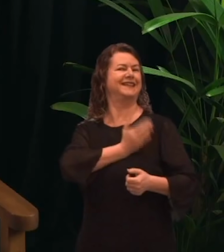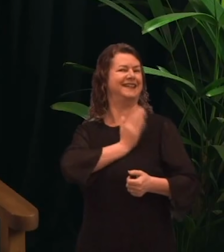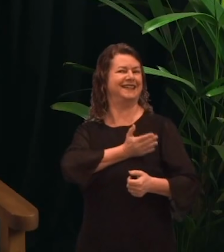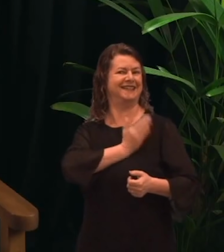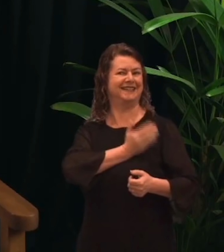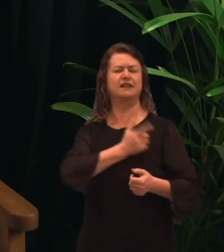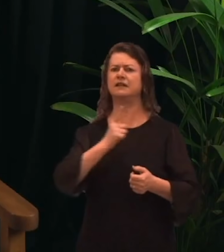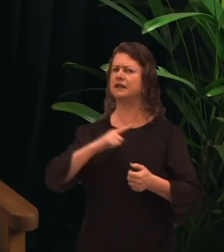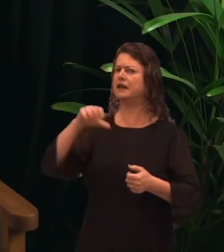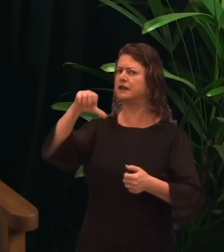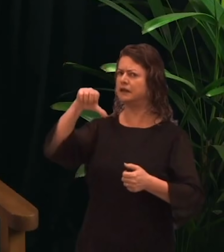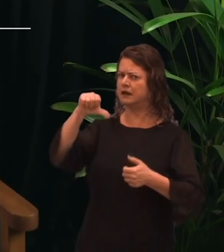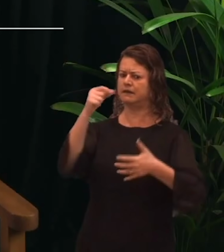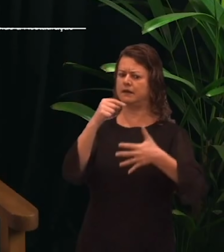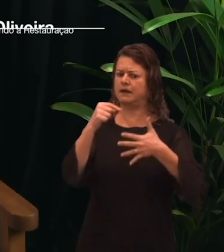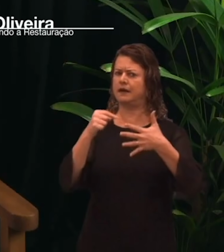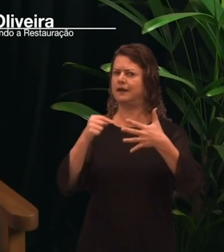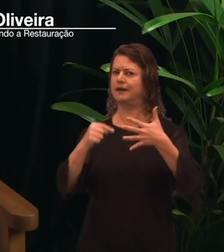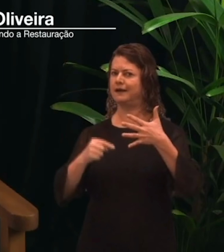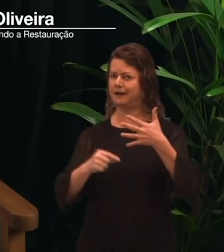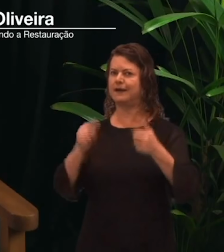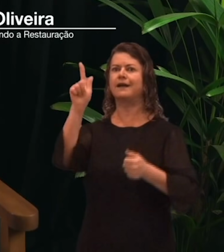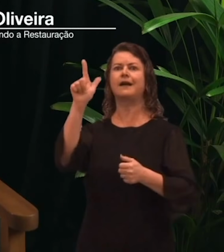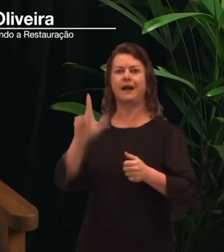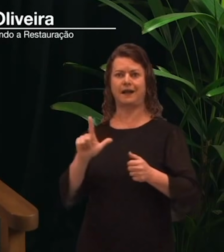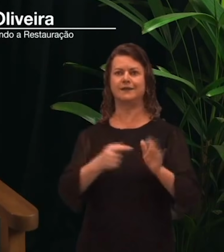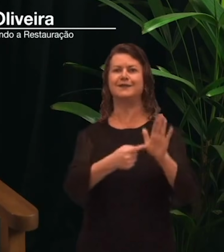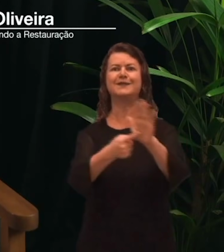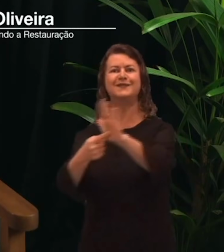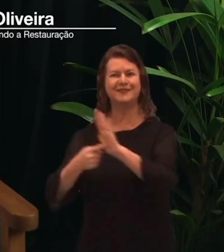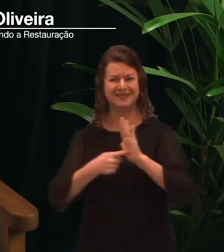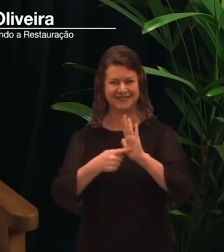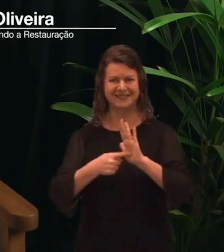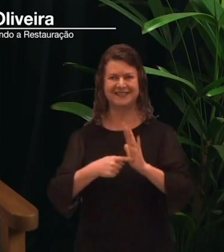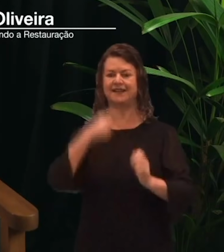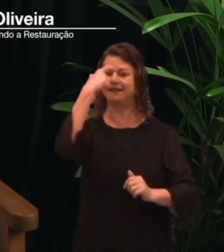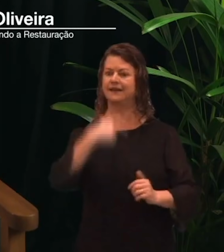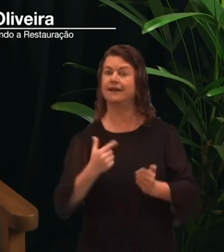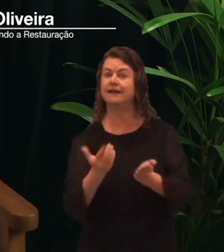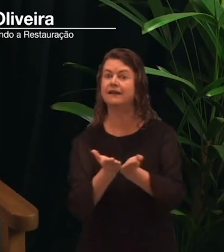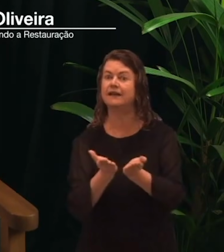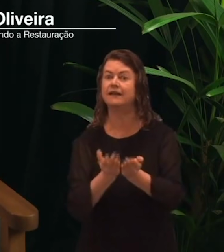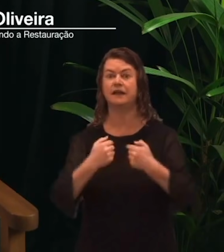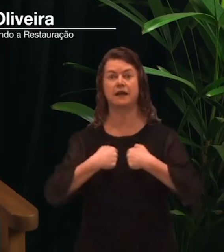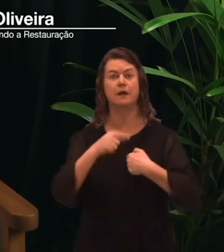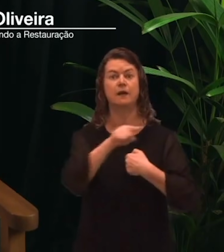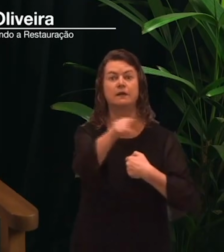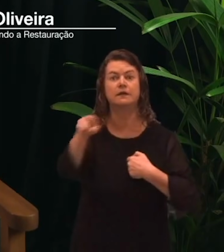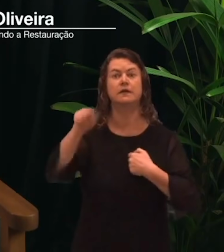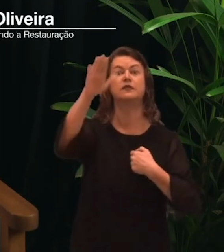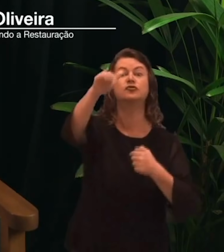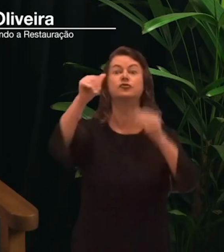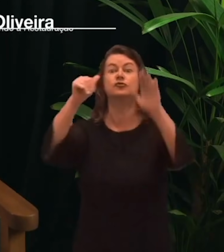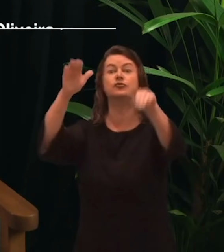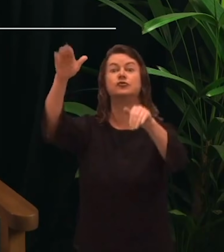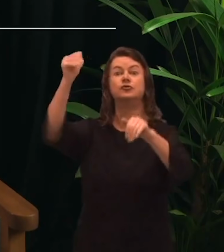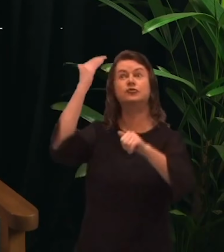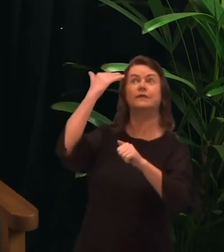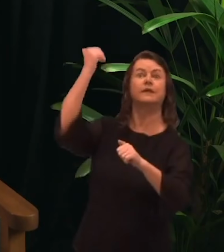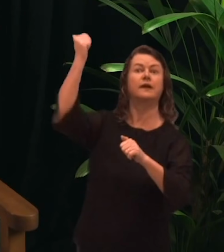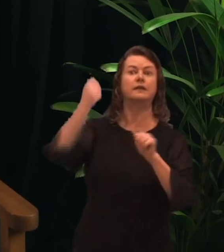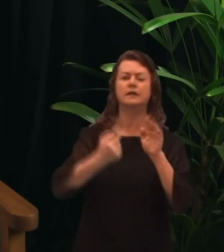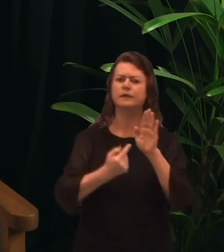Bondade é um dos 9 frutos do Espírito que esse texto de Gálatas nos apresenta. Como cristão, eu e